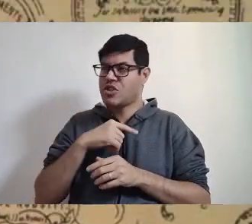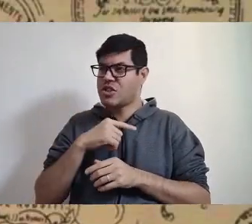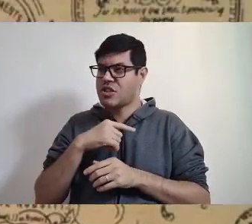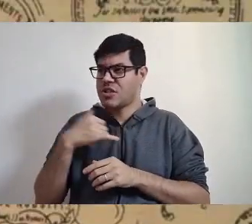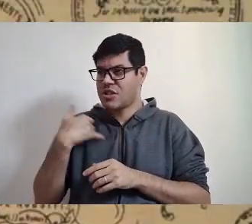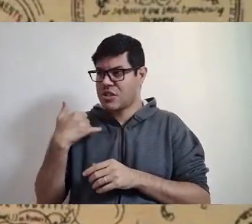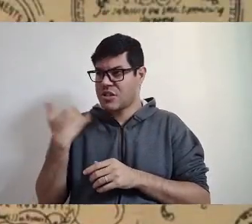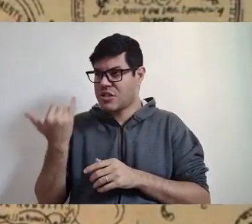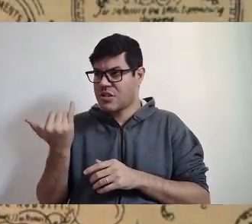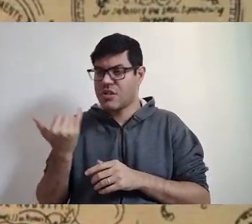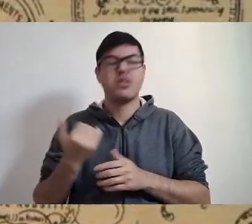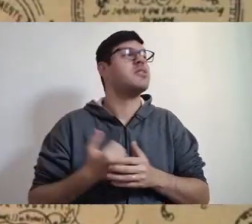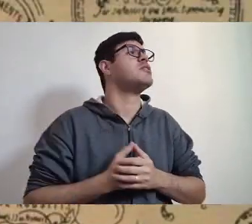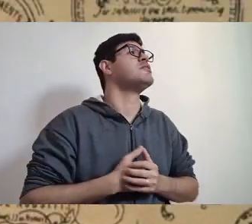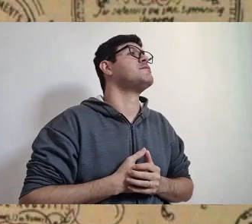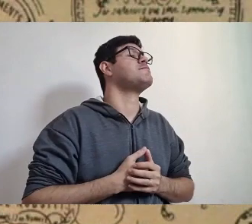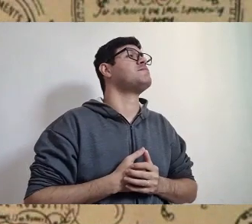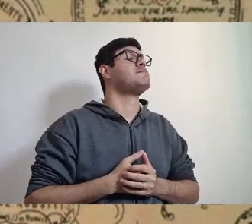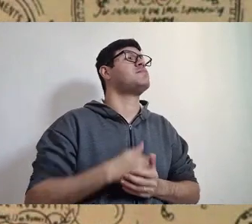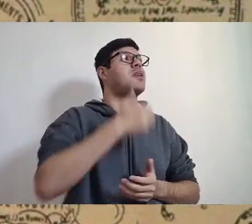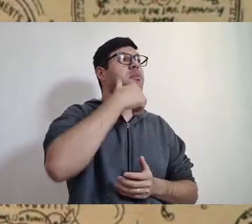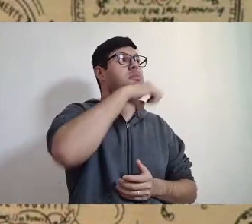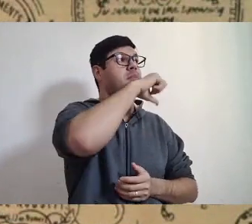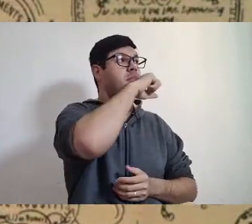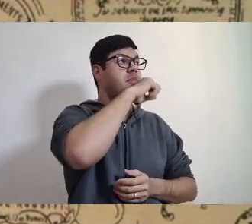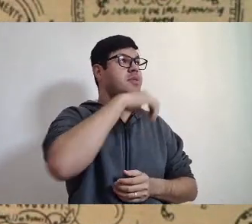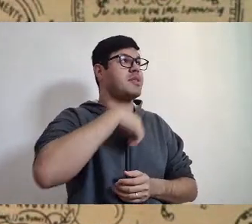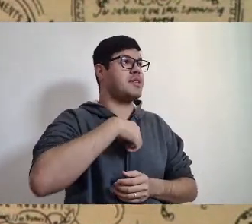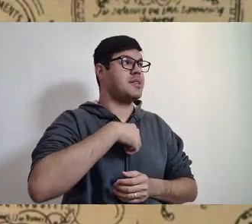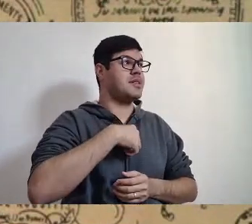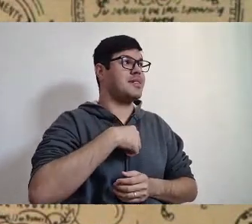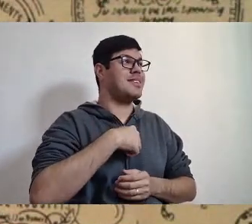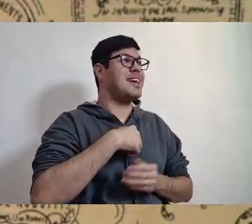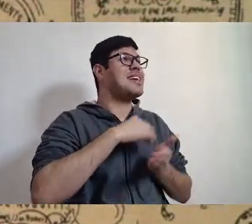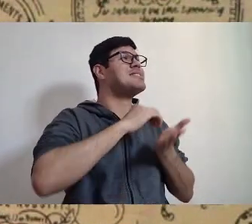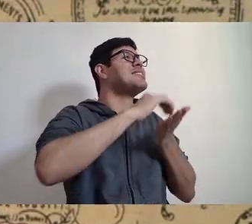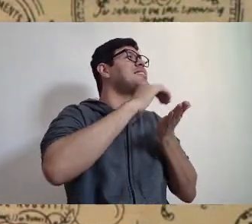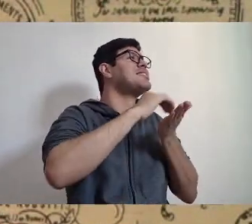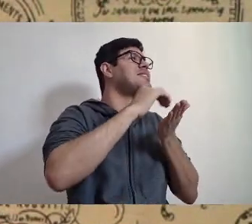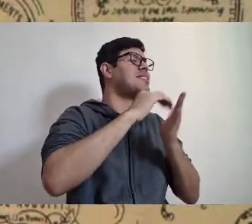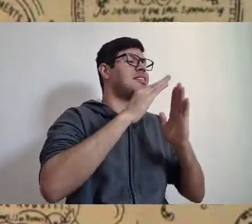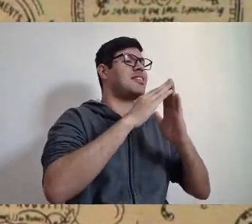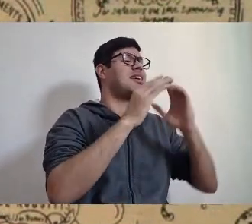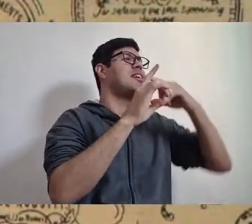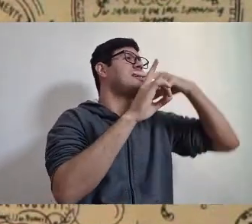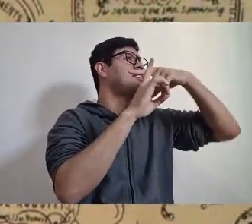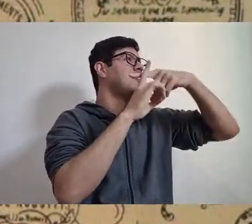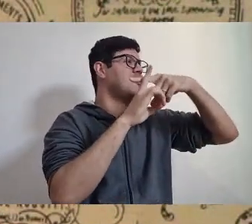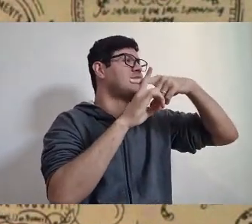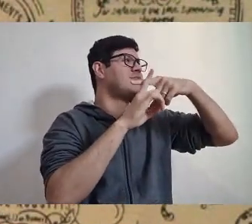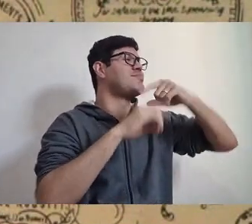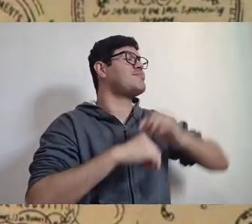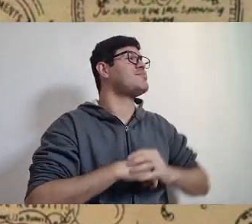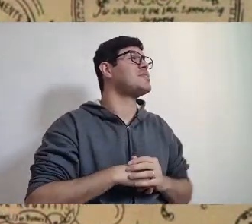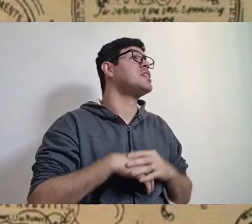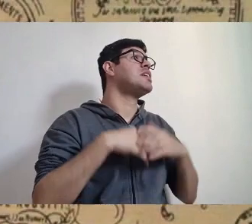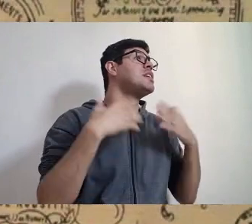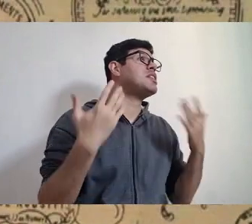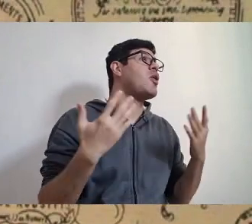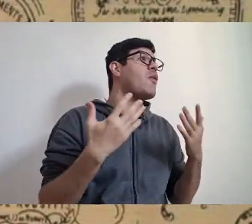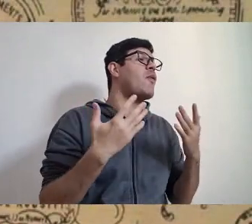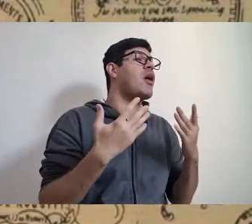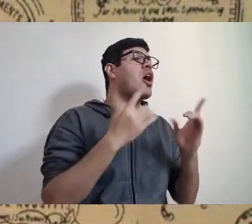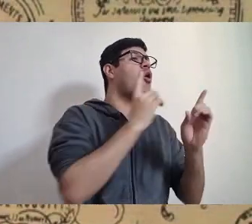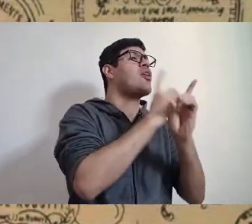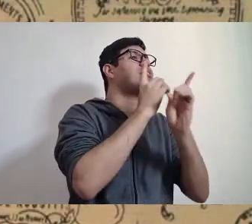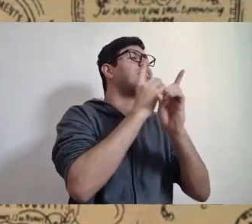Eu era adolescente, Gil. A minha mãe, ela era secretária da Igreja São Francisco. Ah, sim. E o meu pai era ministro na época, eles faziam encontro de casais. Então